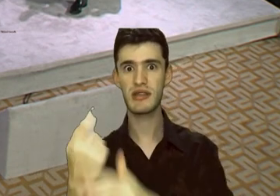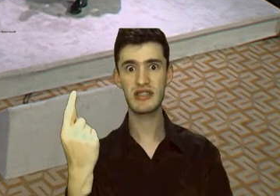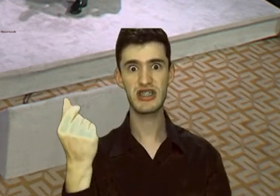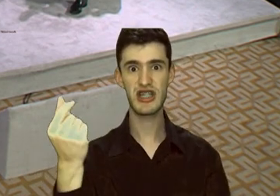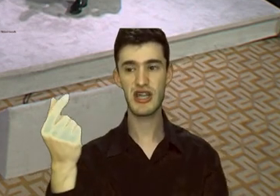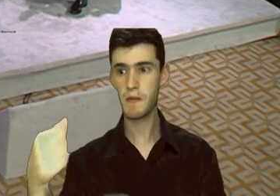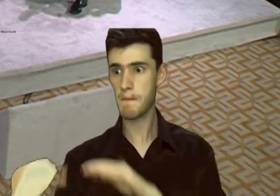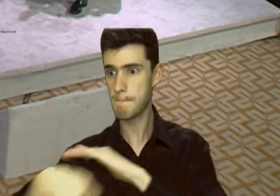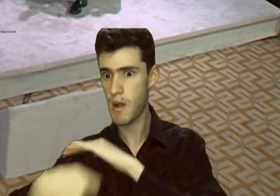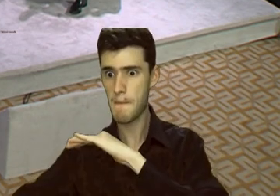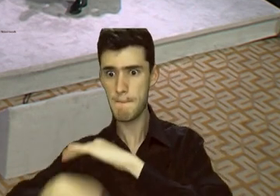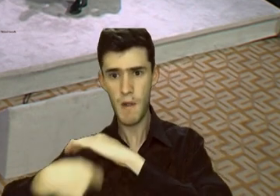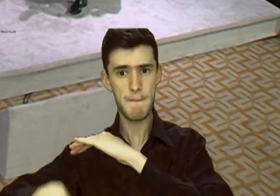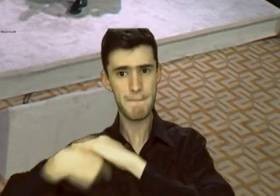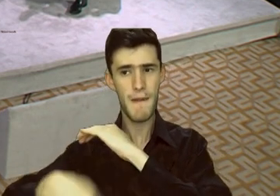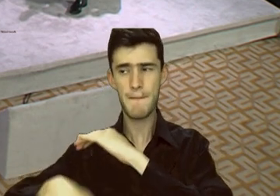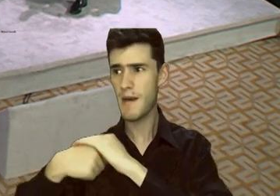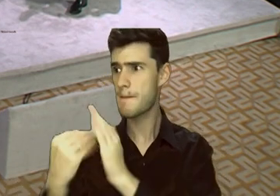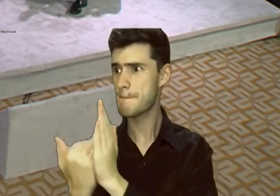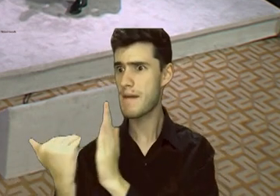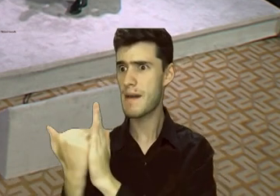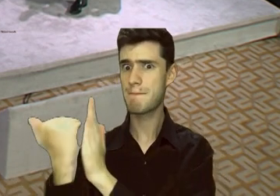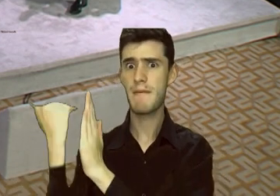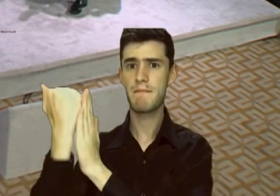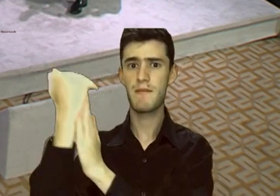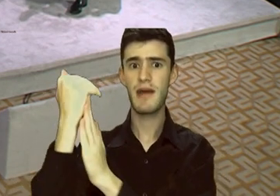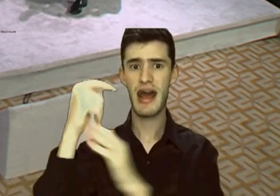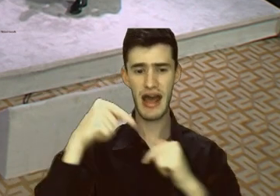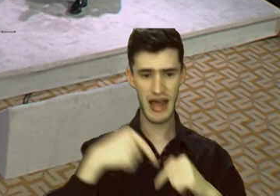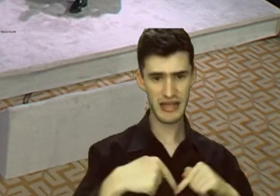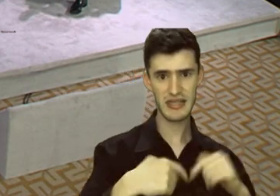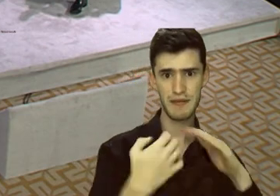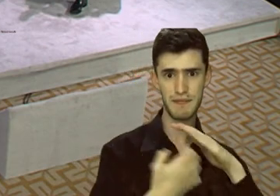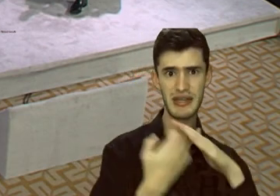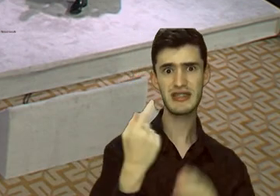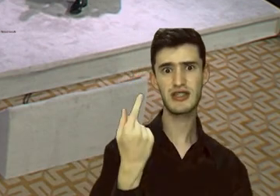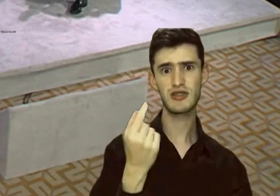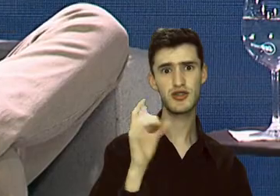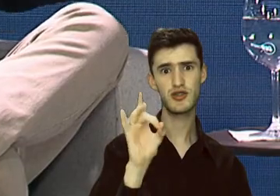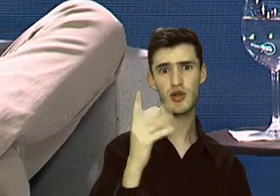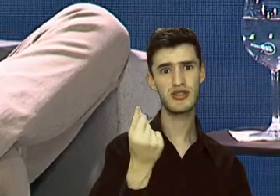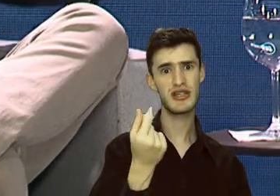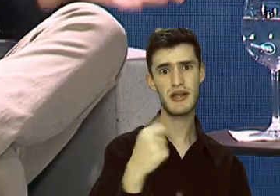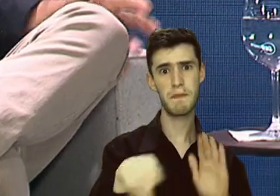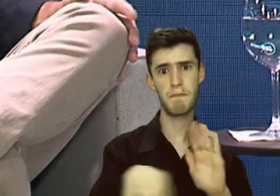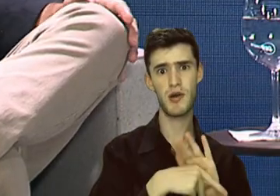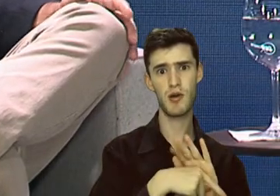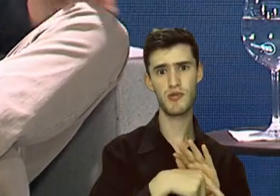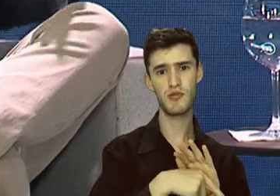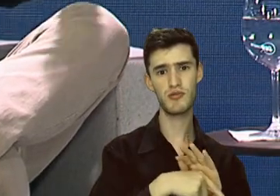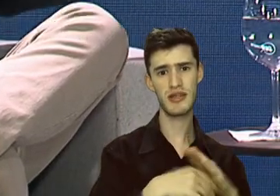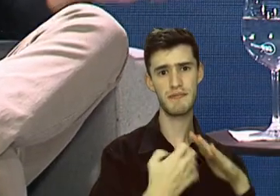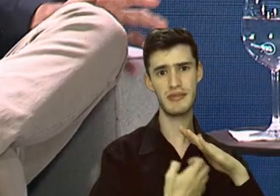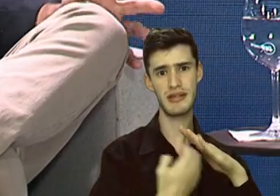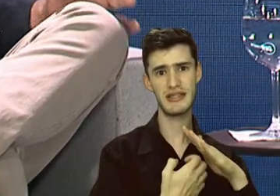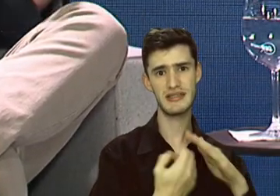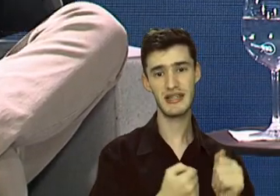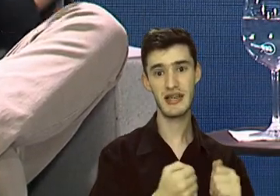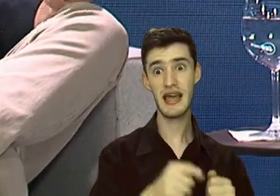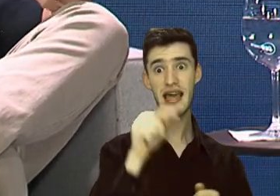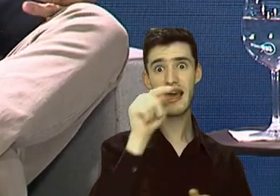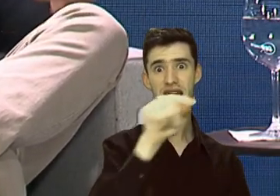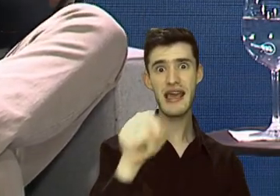cara a gente tem que crescer mais olha fulano Ah o capitão não sei quantos milhões a gente tá aqui com caixa e o investidor o que é que vocês vão fazer com caixa não faz sentido